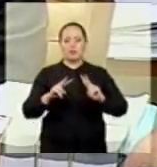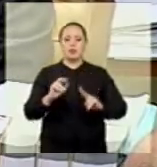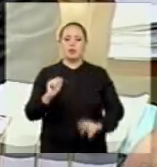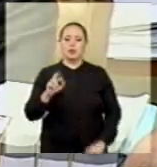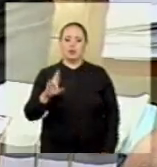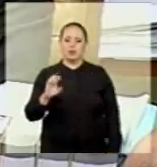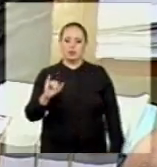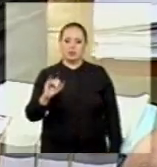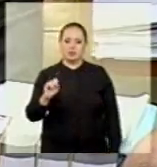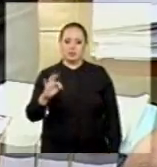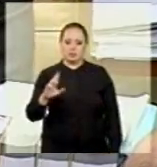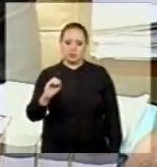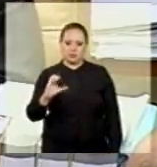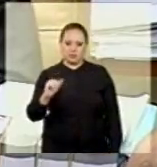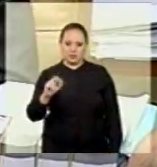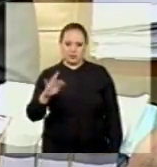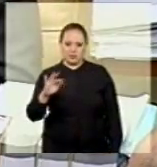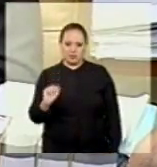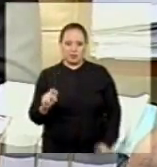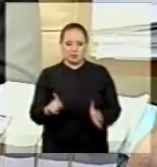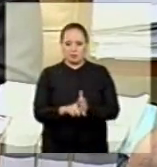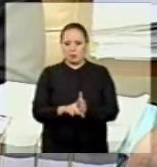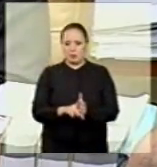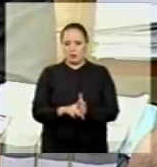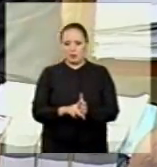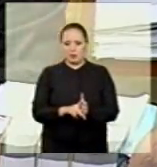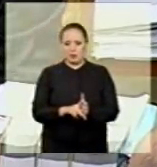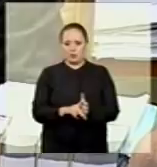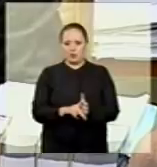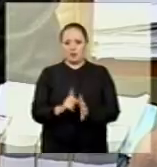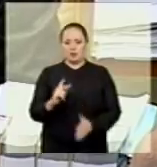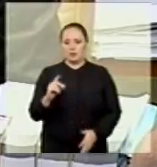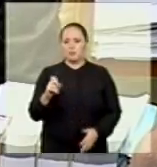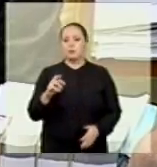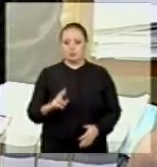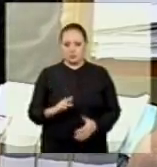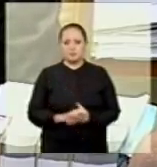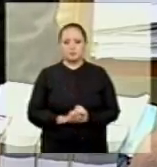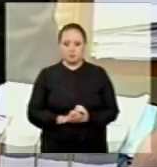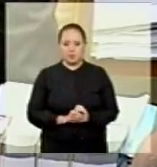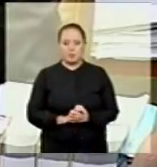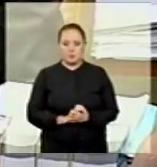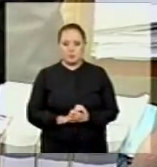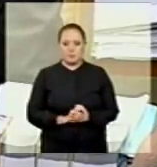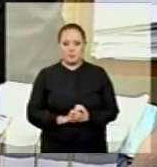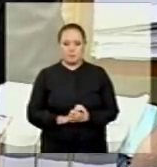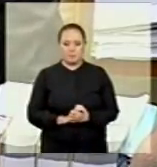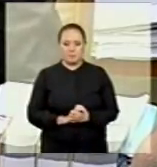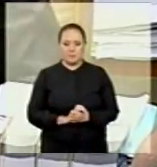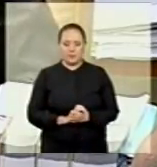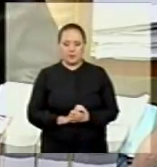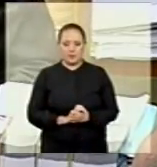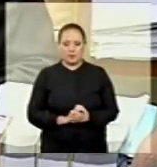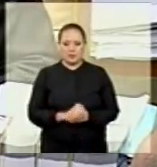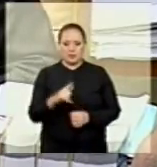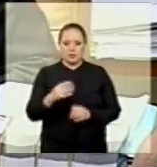e seletiva do poder, cometeu censurável distorção na formulação